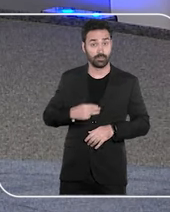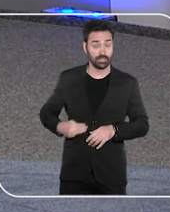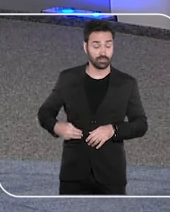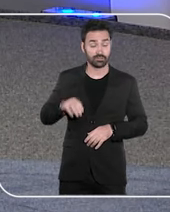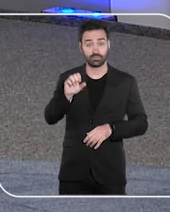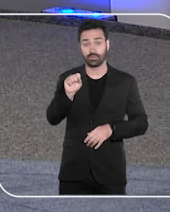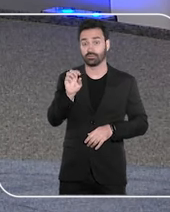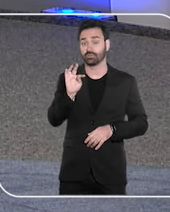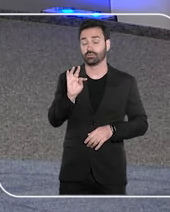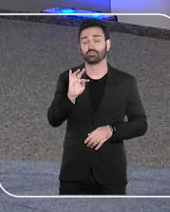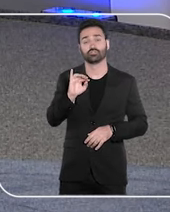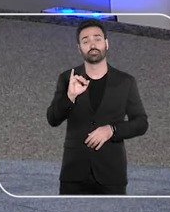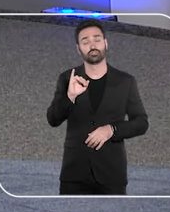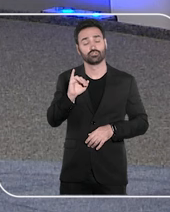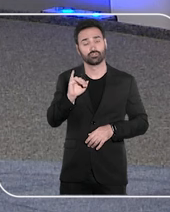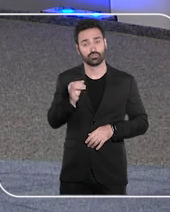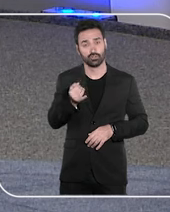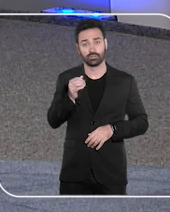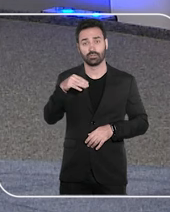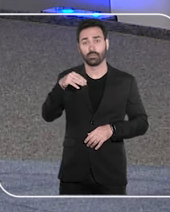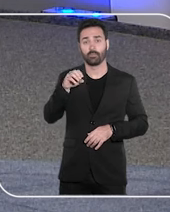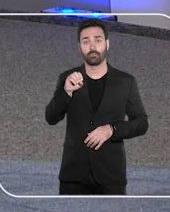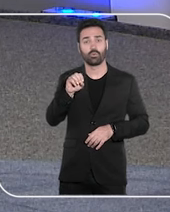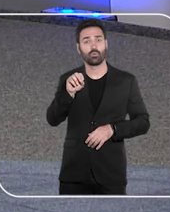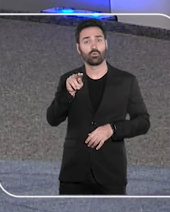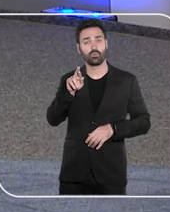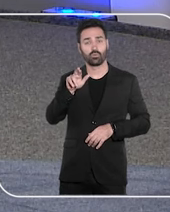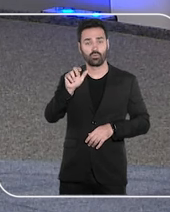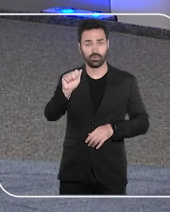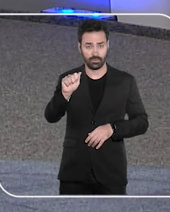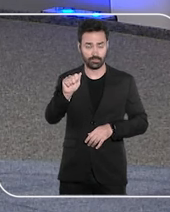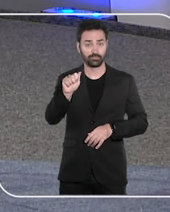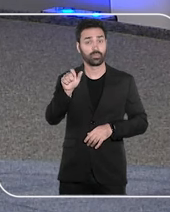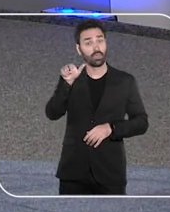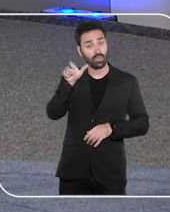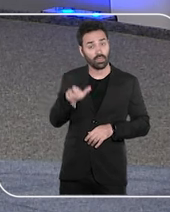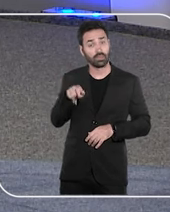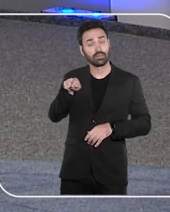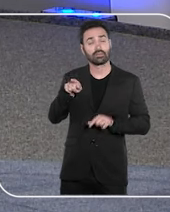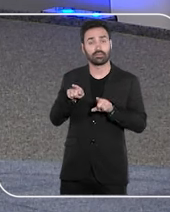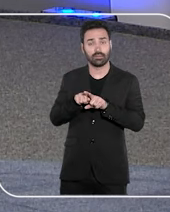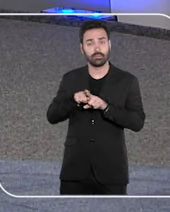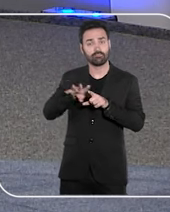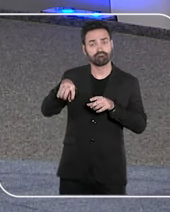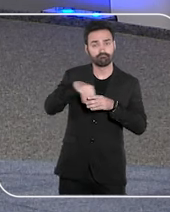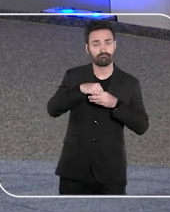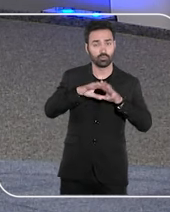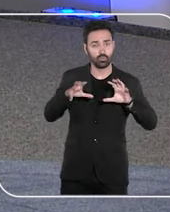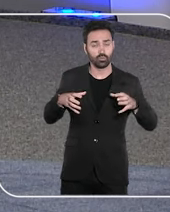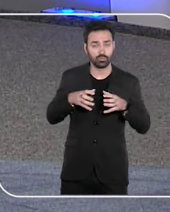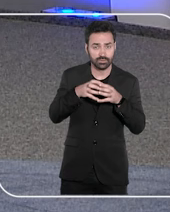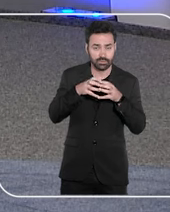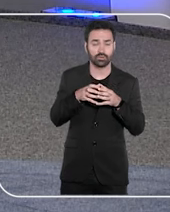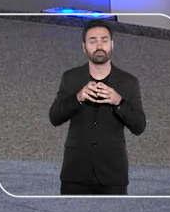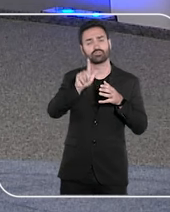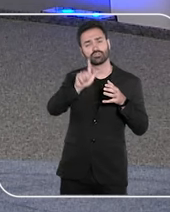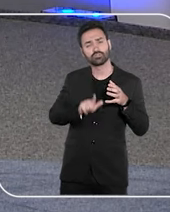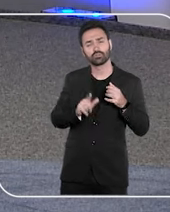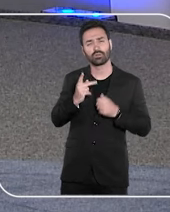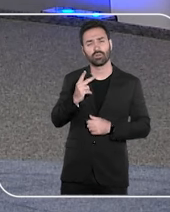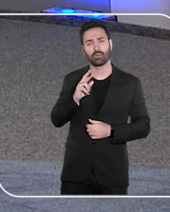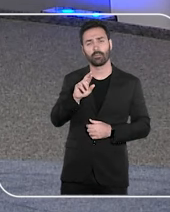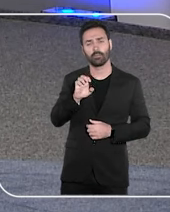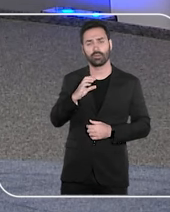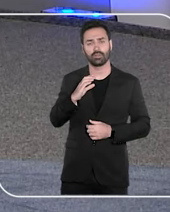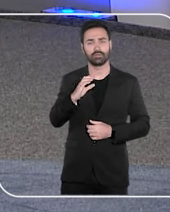é o também ministro do STJ, Moura Ribeiro, ele que da mesma forma integra a Comissão Gestora de Precedentes e de Ações